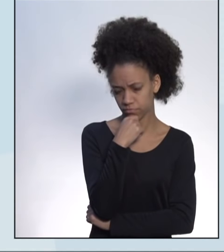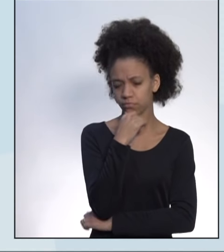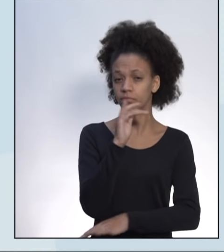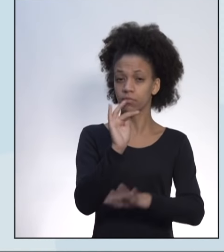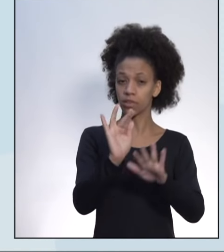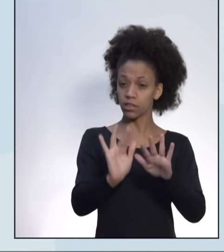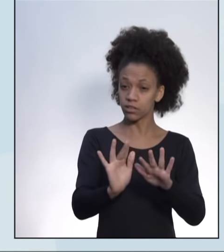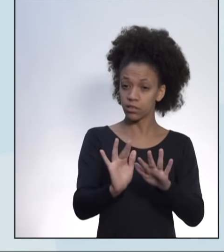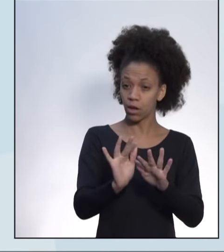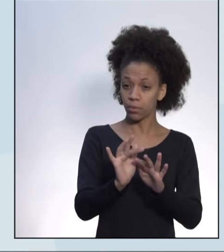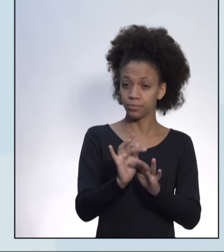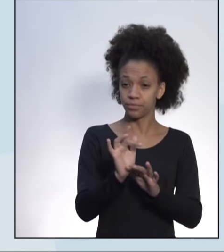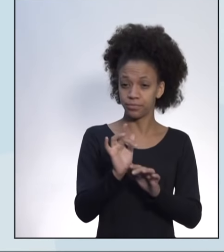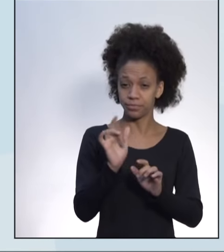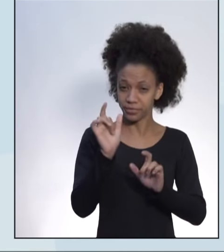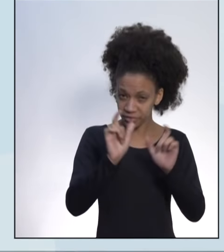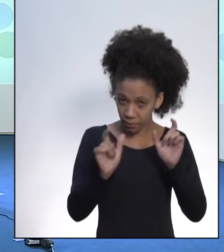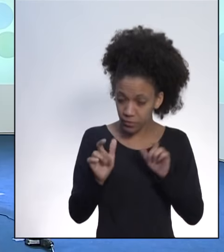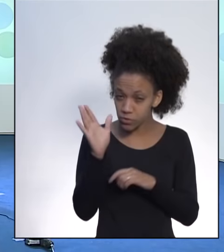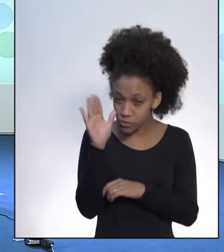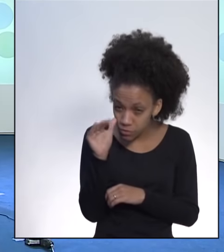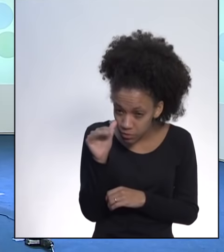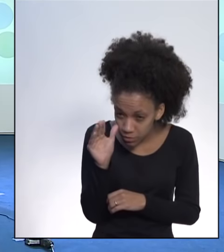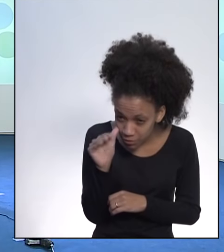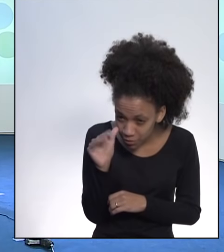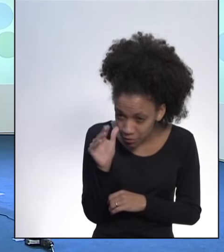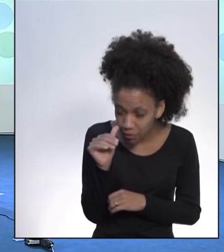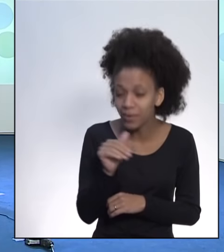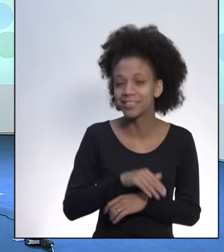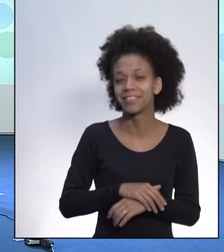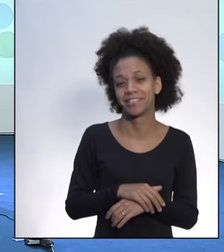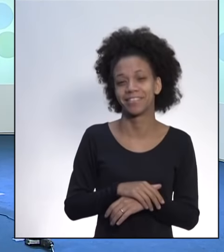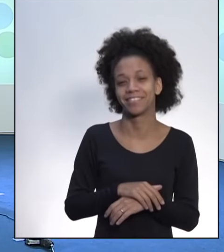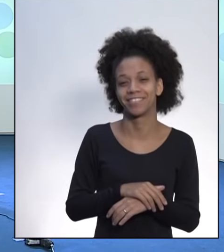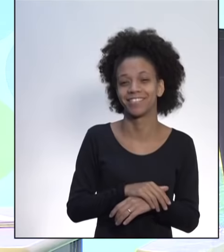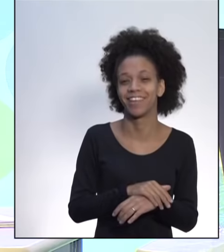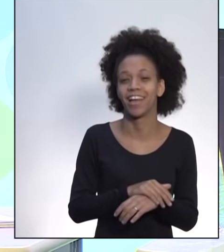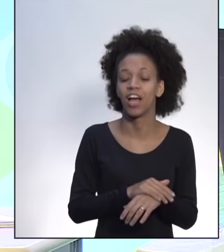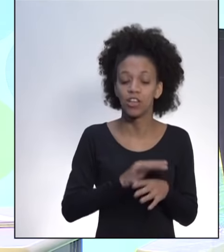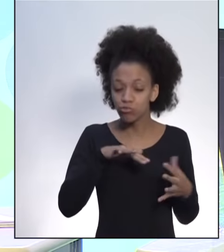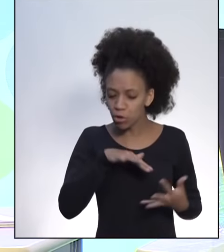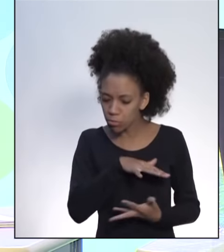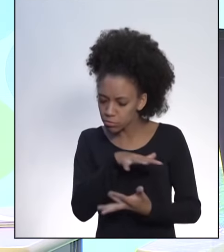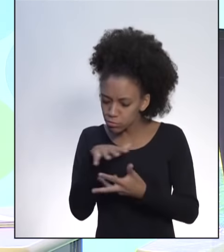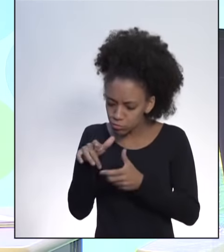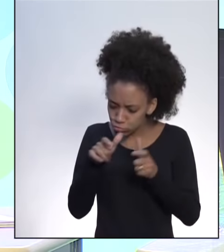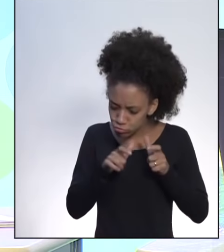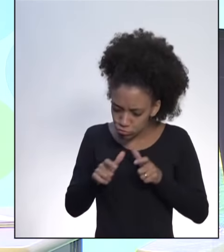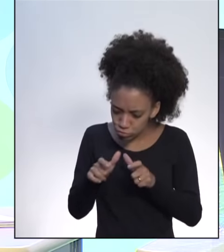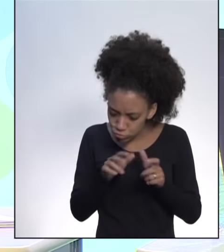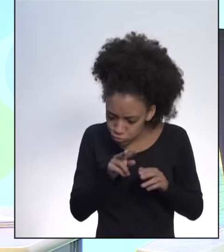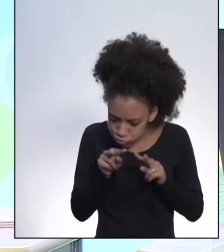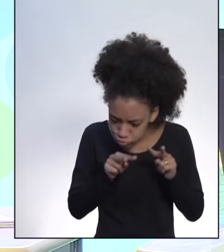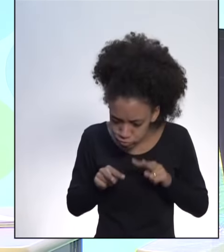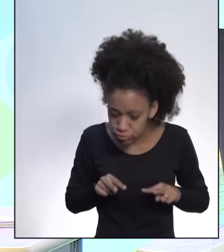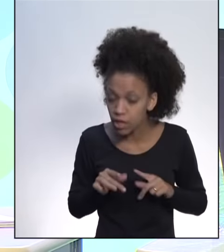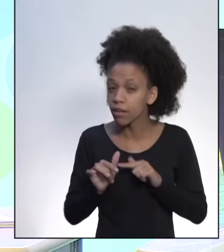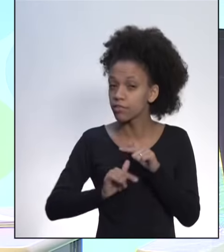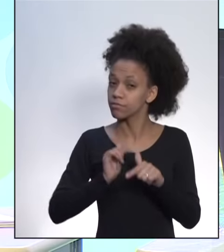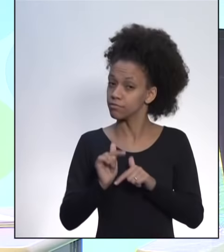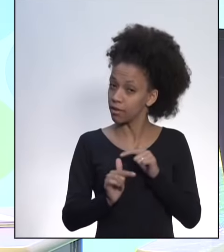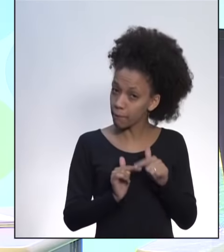to you são pessoas curiosas sobre o mundo que está ao redor deles e eles